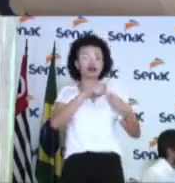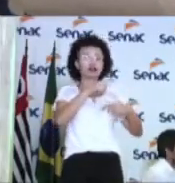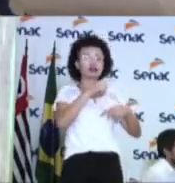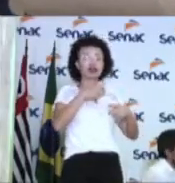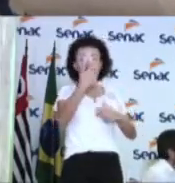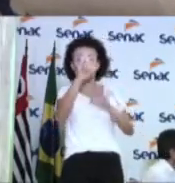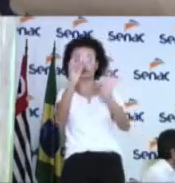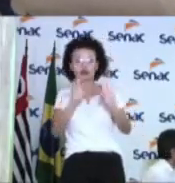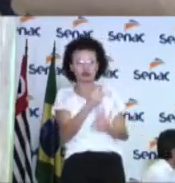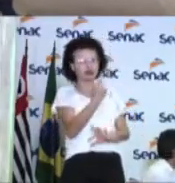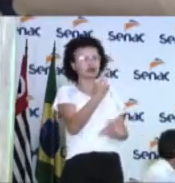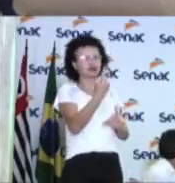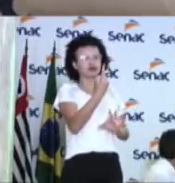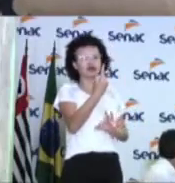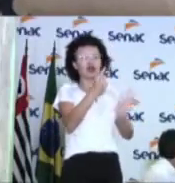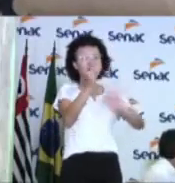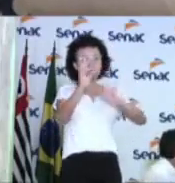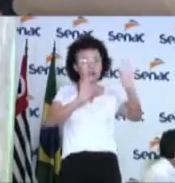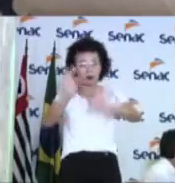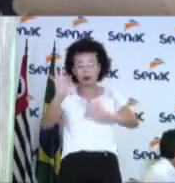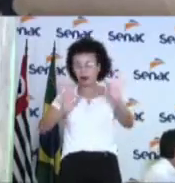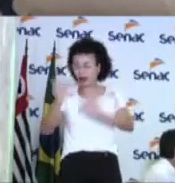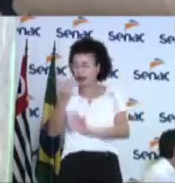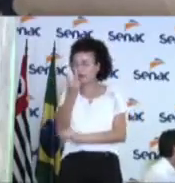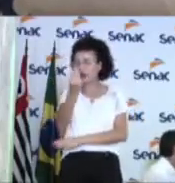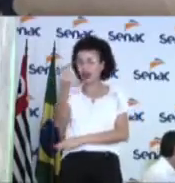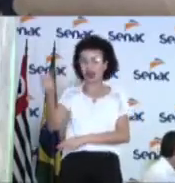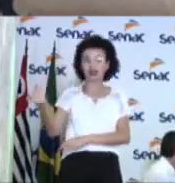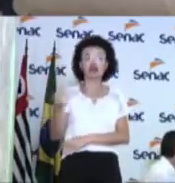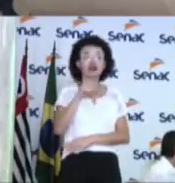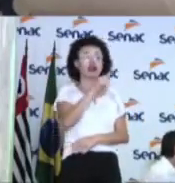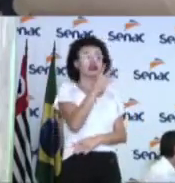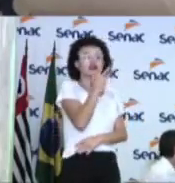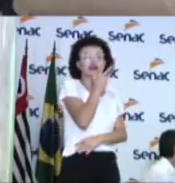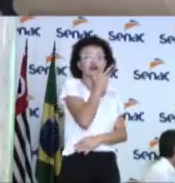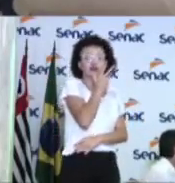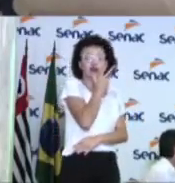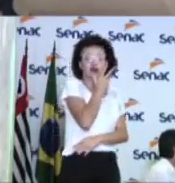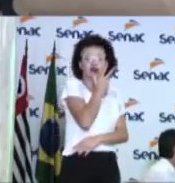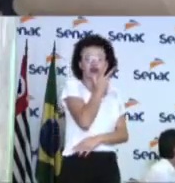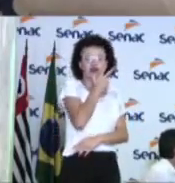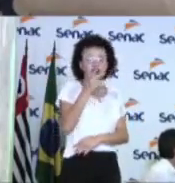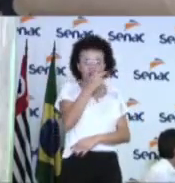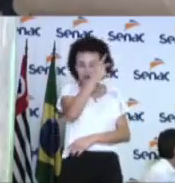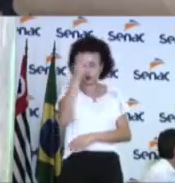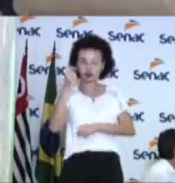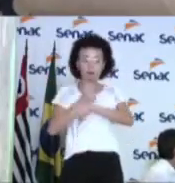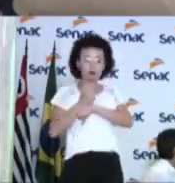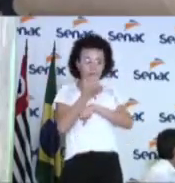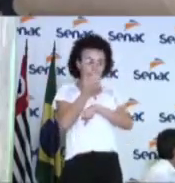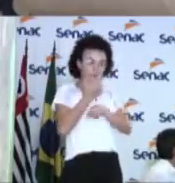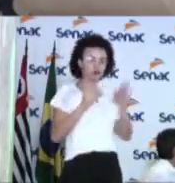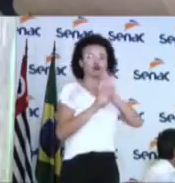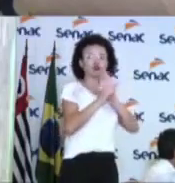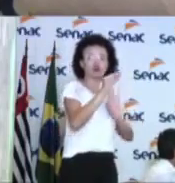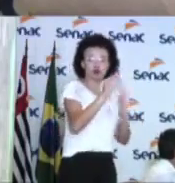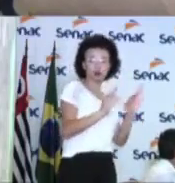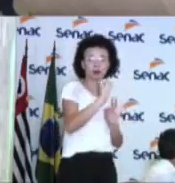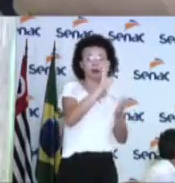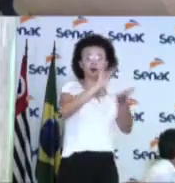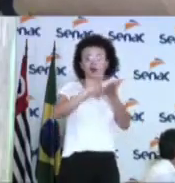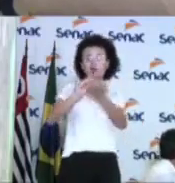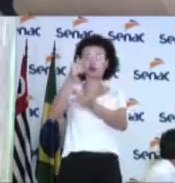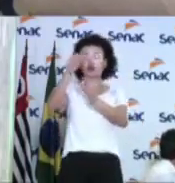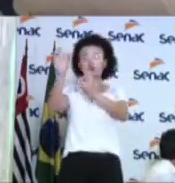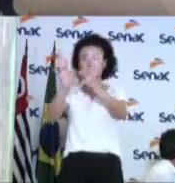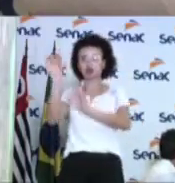travando muita gente boa durante esse tempo, e aí começa a gerar uma pressão interna